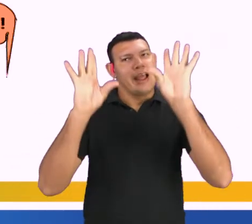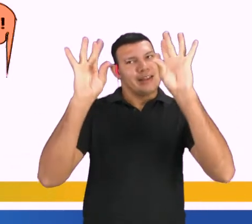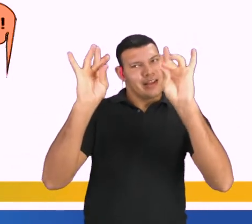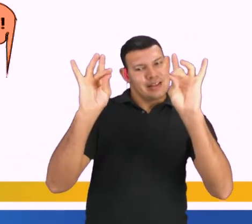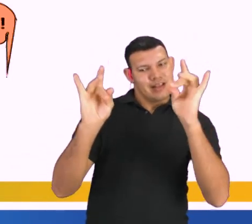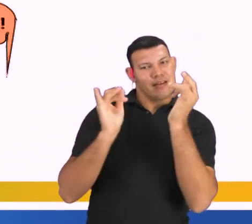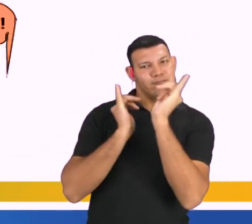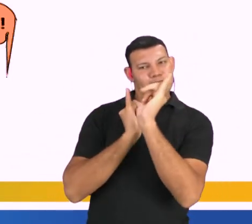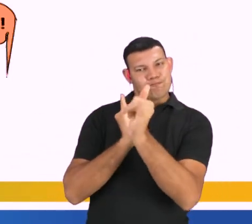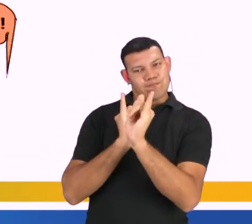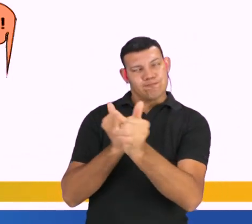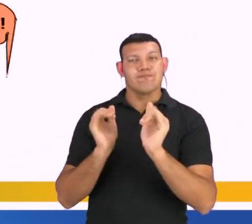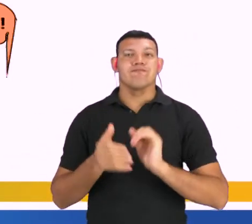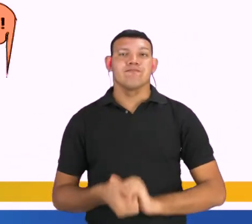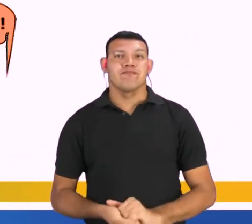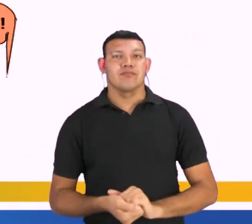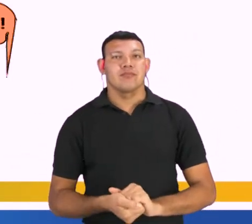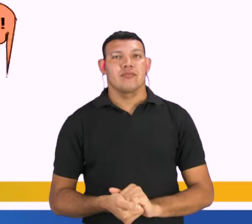descrição narrativa.